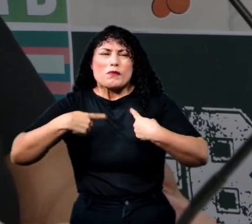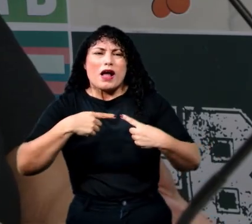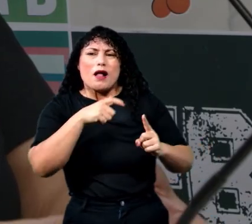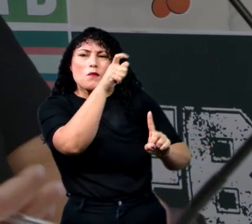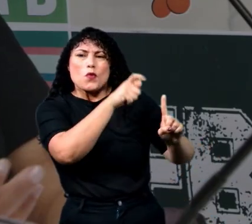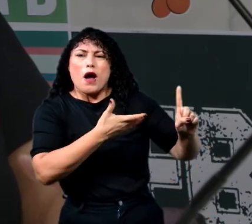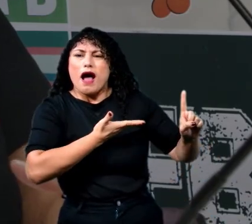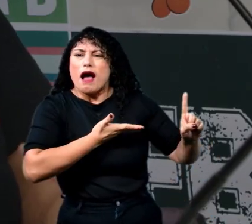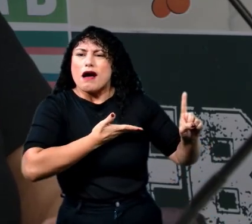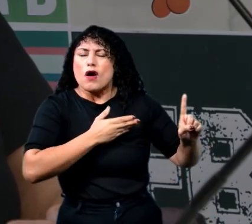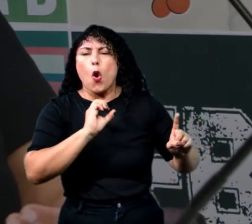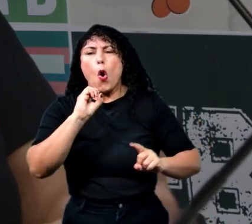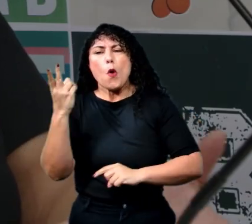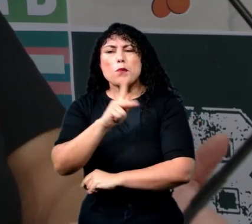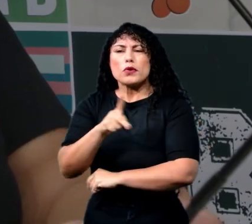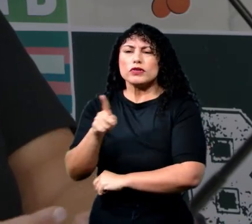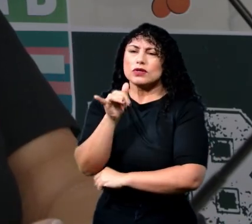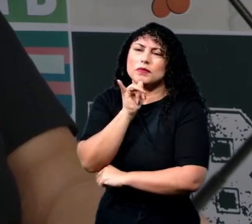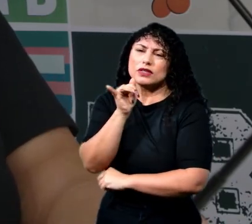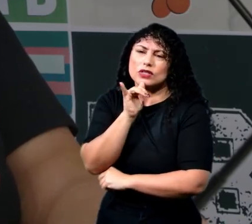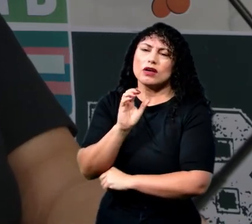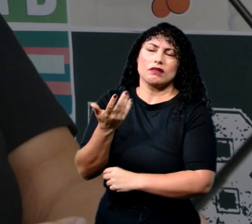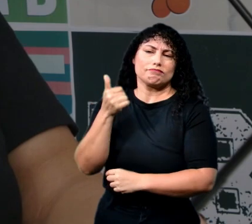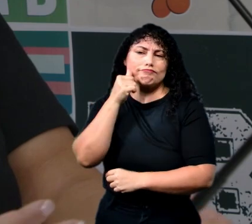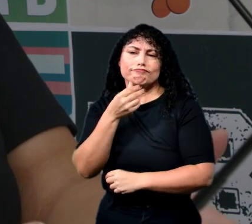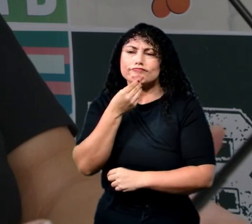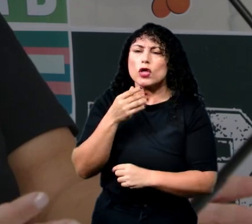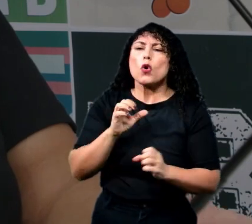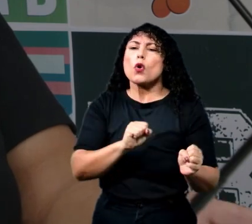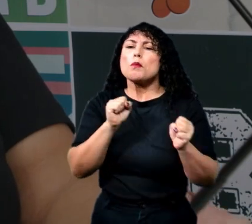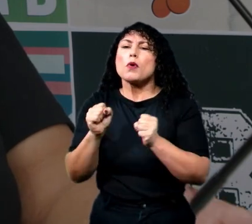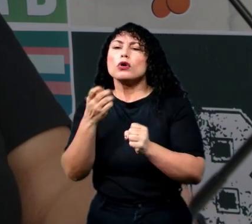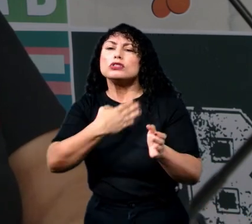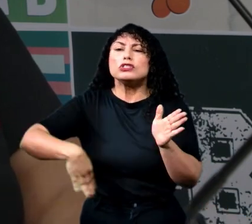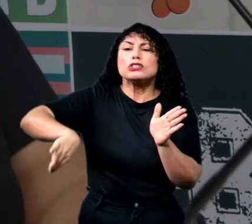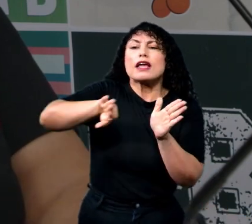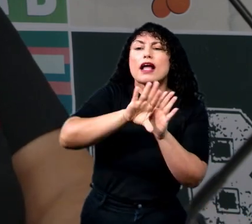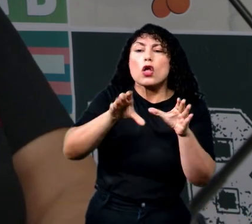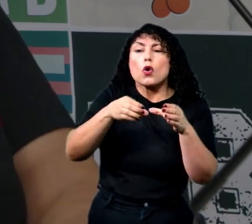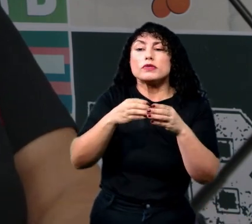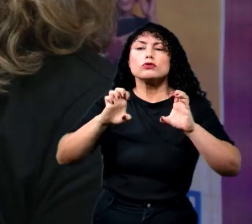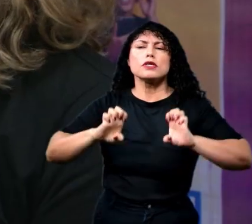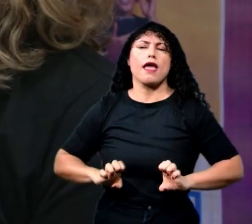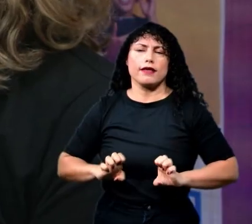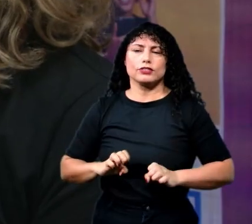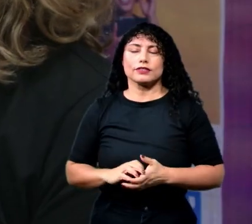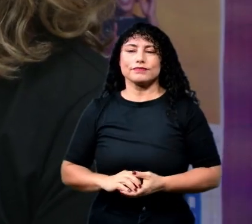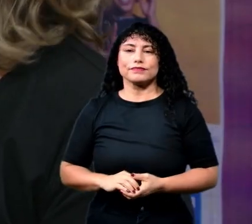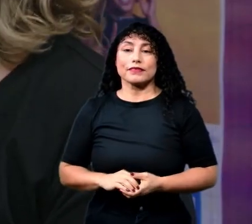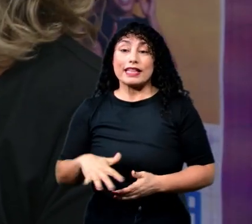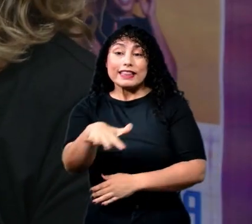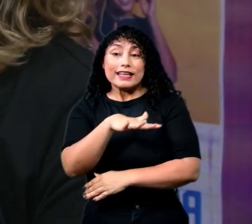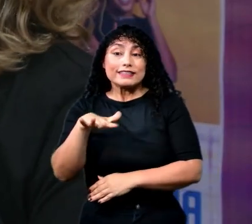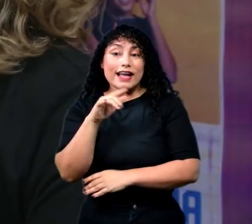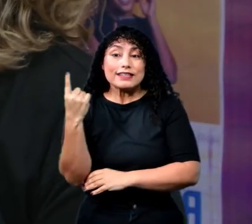colega ou um professor, por exemplo, uma professora, como ela pode chegar até a comissão de ética? Bem, neste